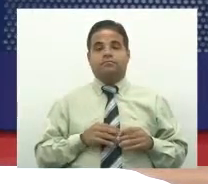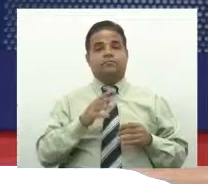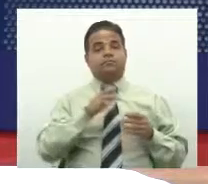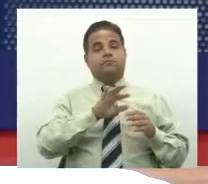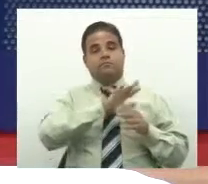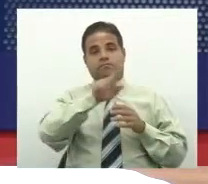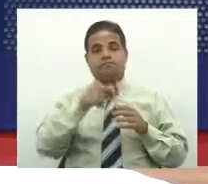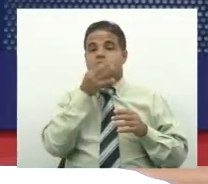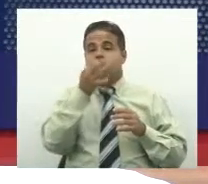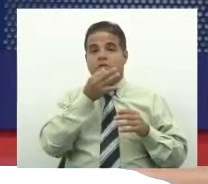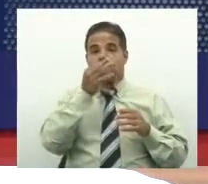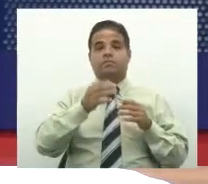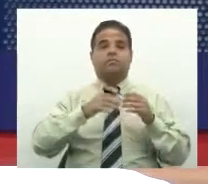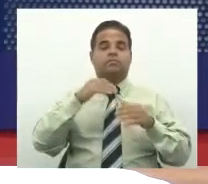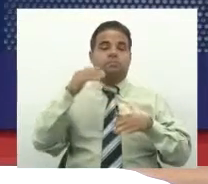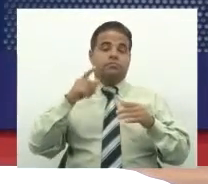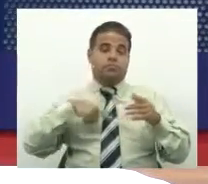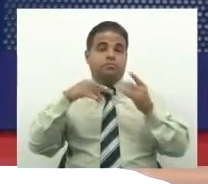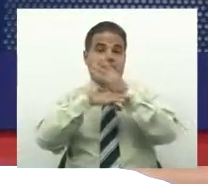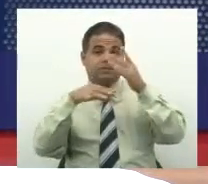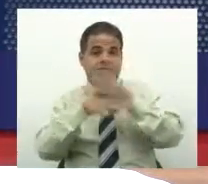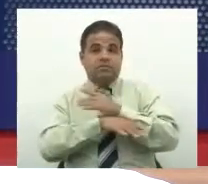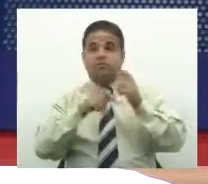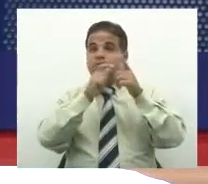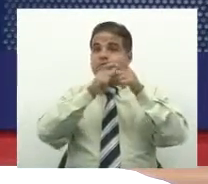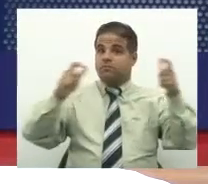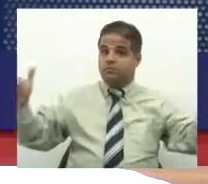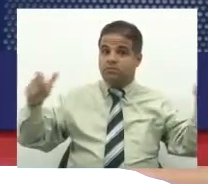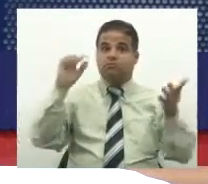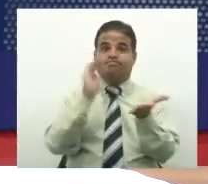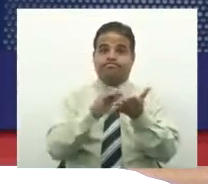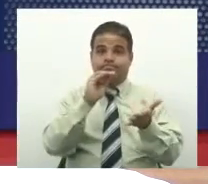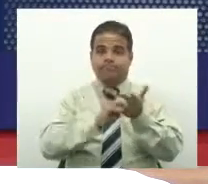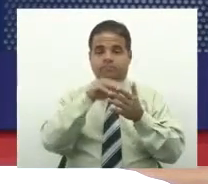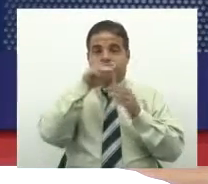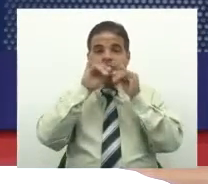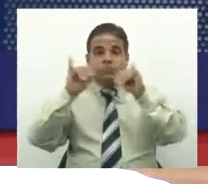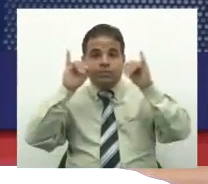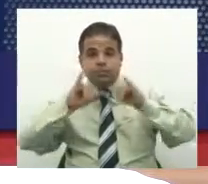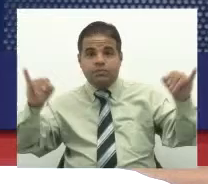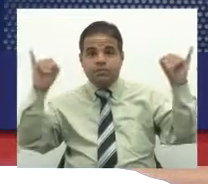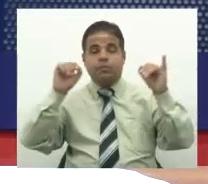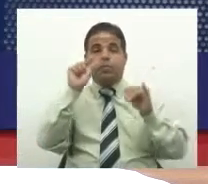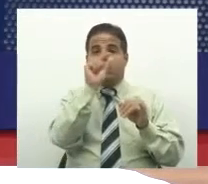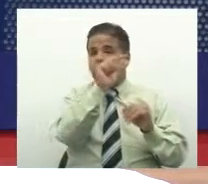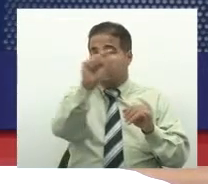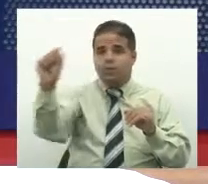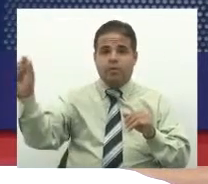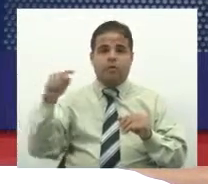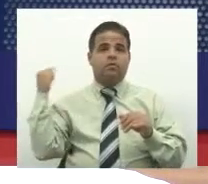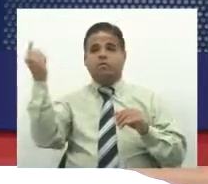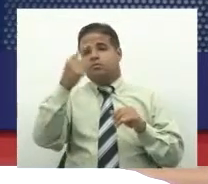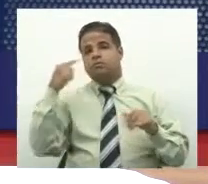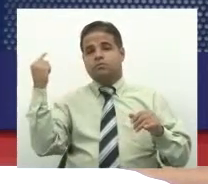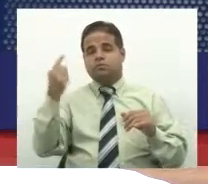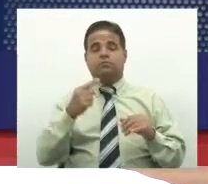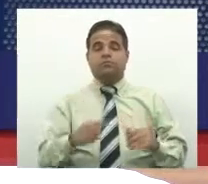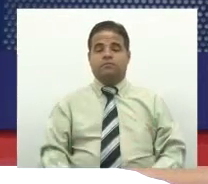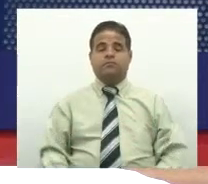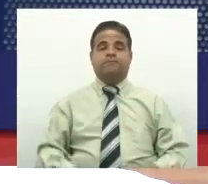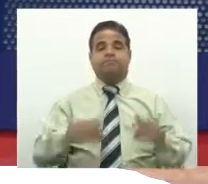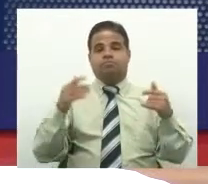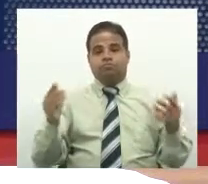muitos argumentos para fazer isso. É uma cidade grande, carente de mídia, com poucos veículos, com uma